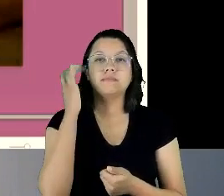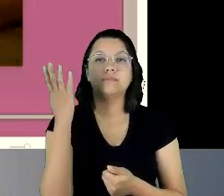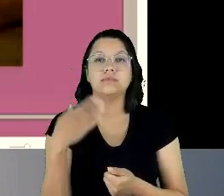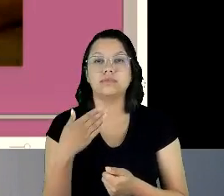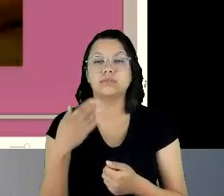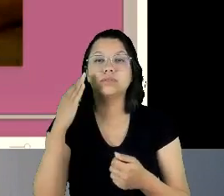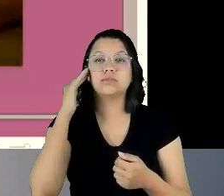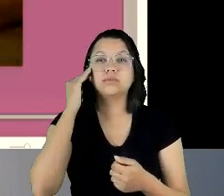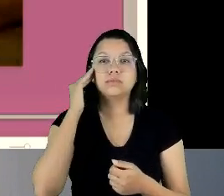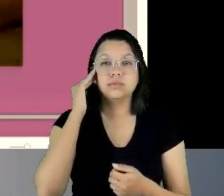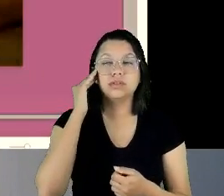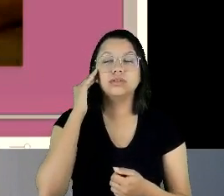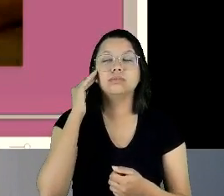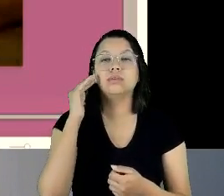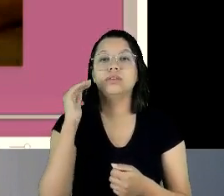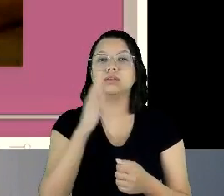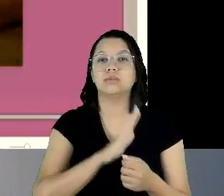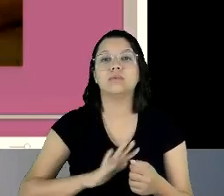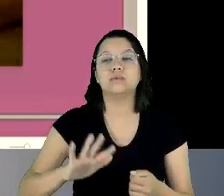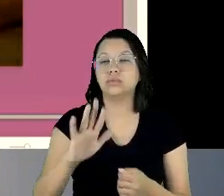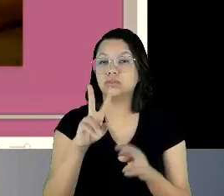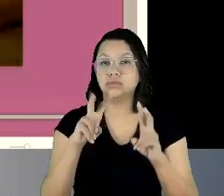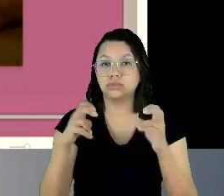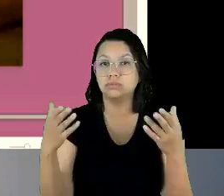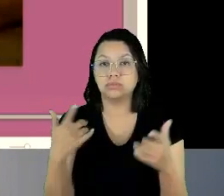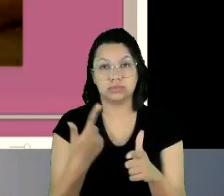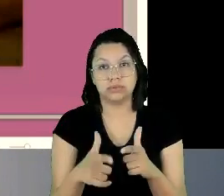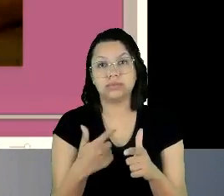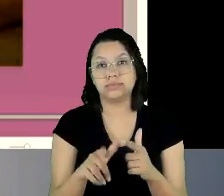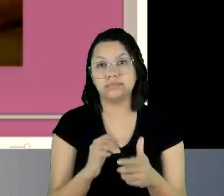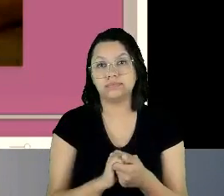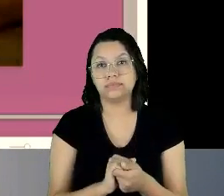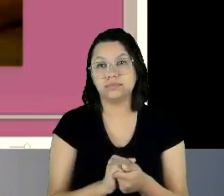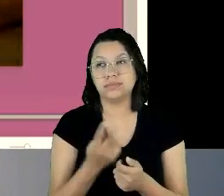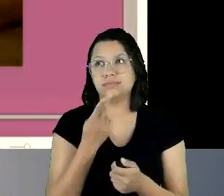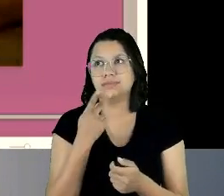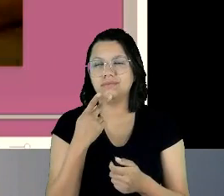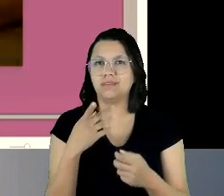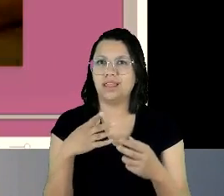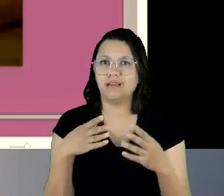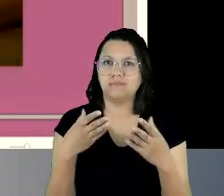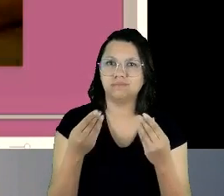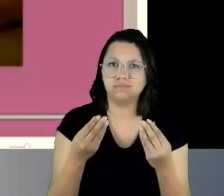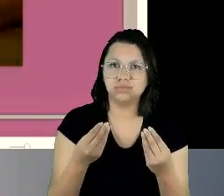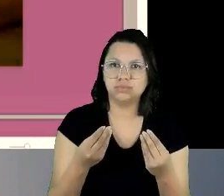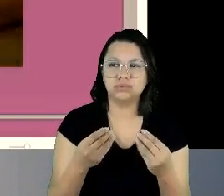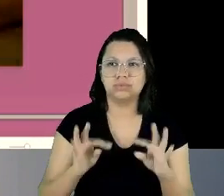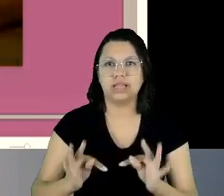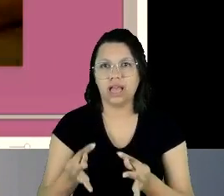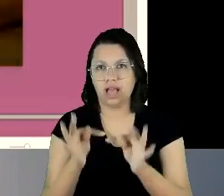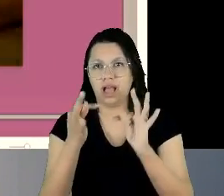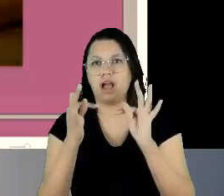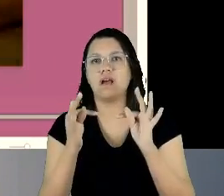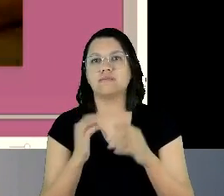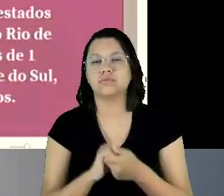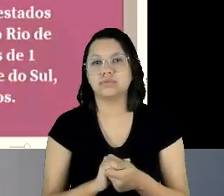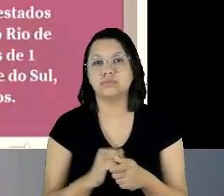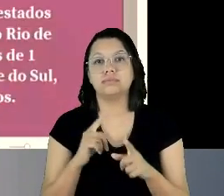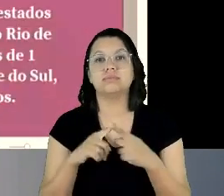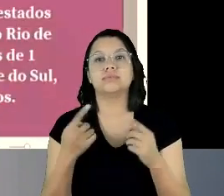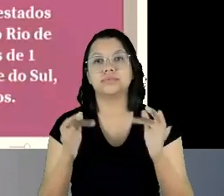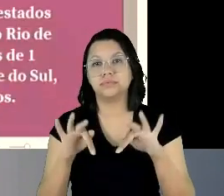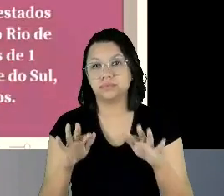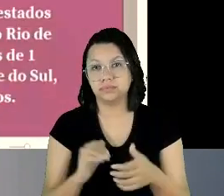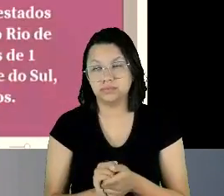nossa compreensão coletiva sobre esse problema. Eu não vou entrar tanto na parte da tecnologia,